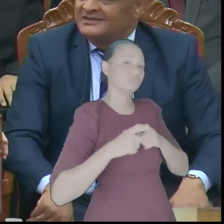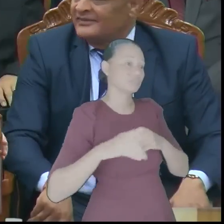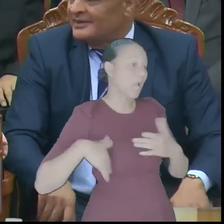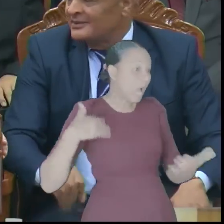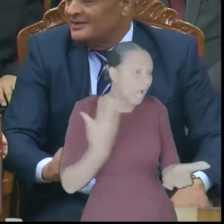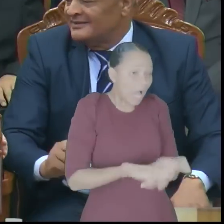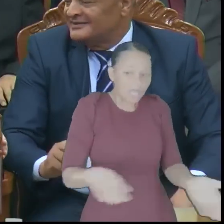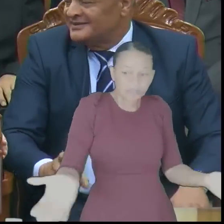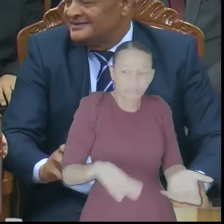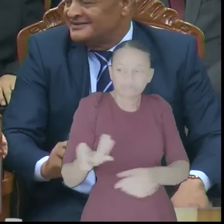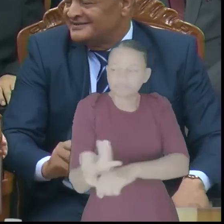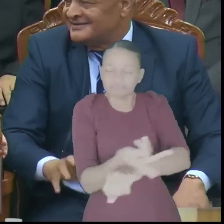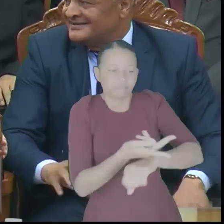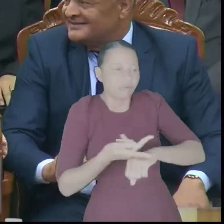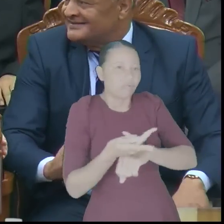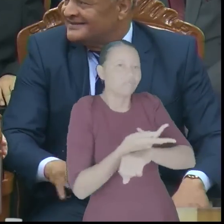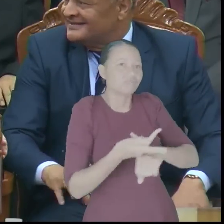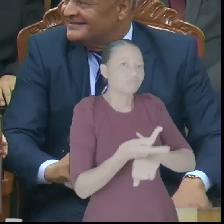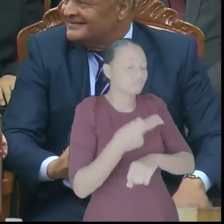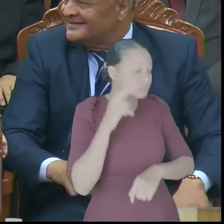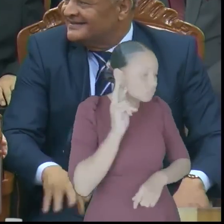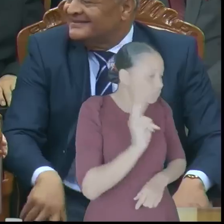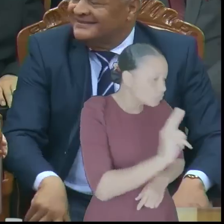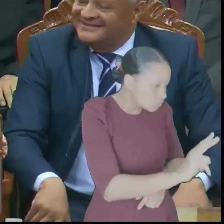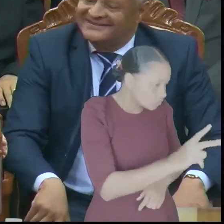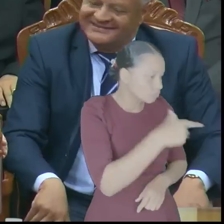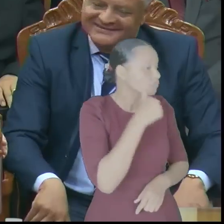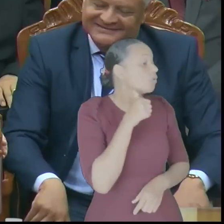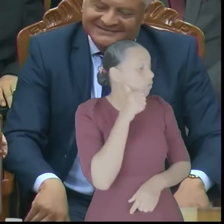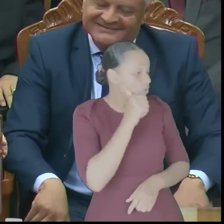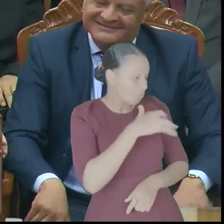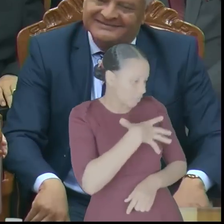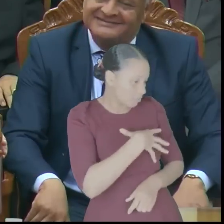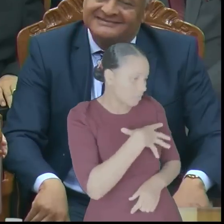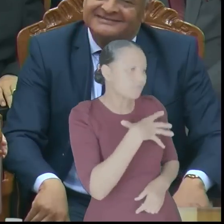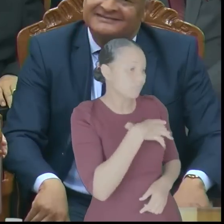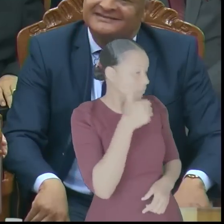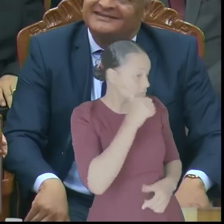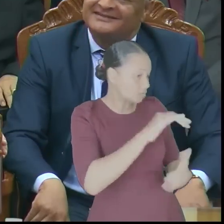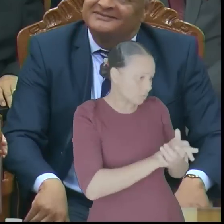médico. Ele olhou para minha esposa e disse: filha, teu marido vai sobreviver.